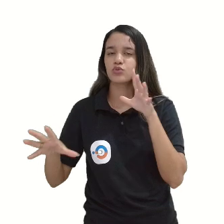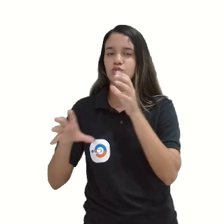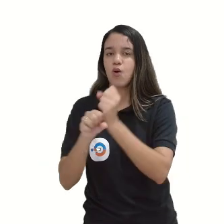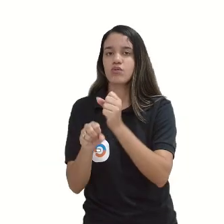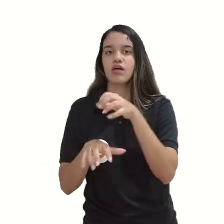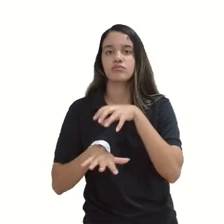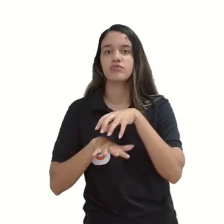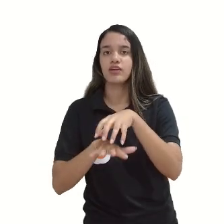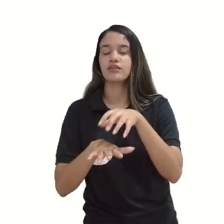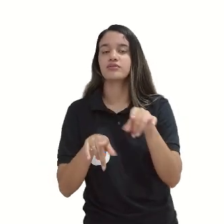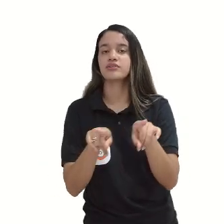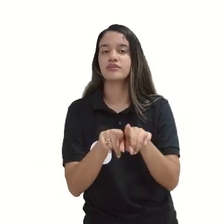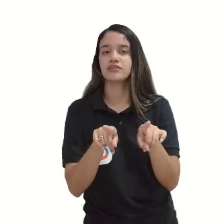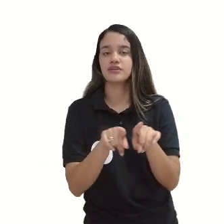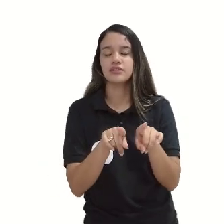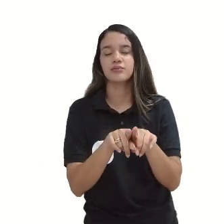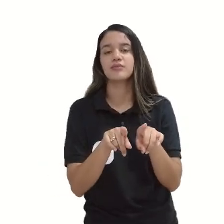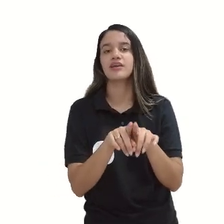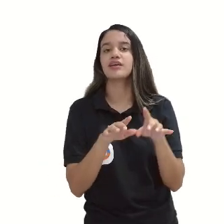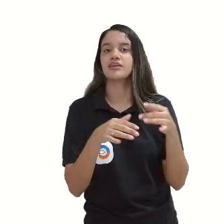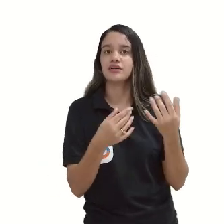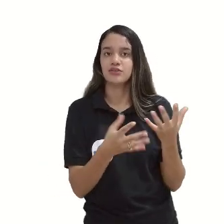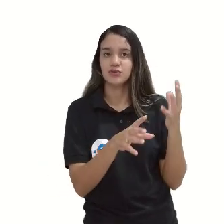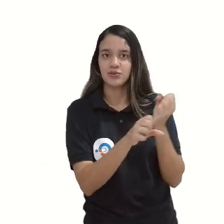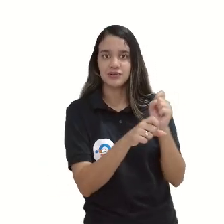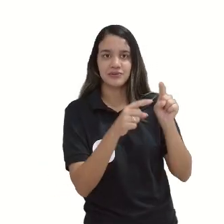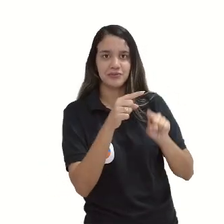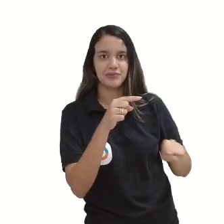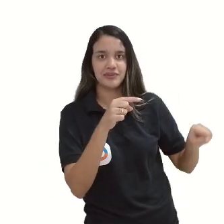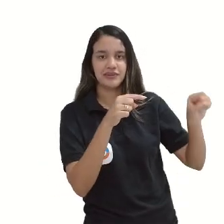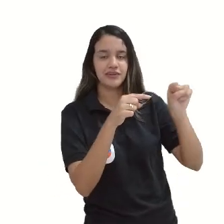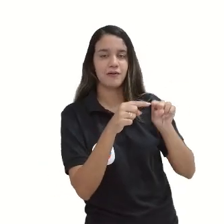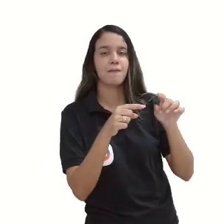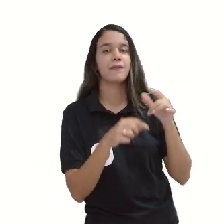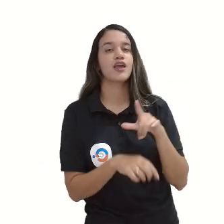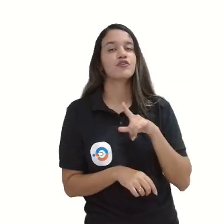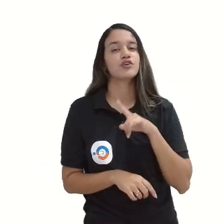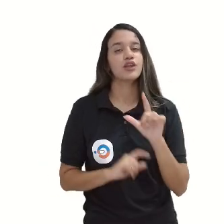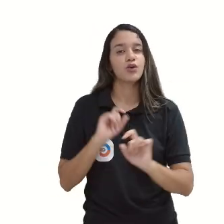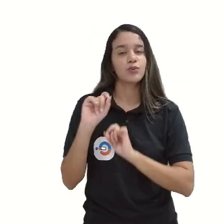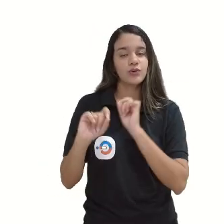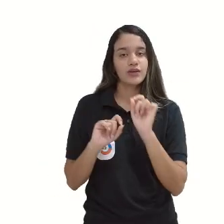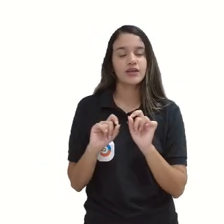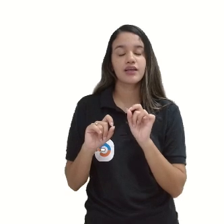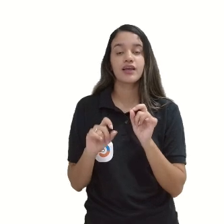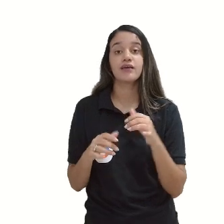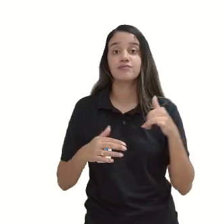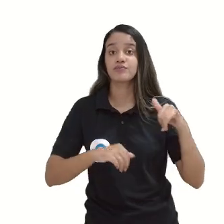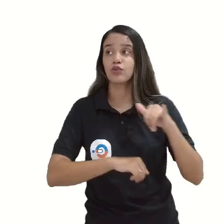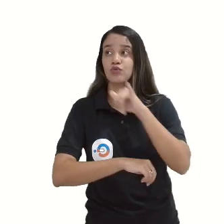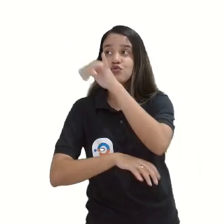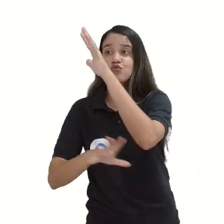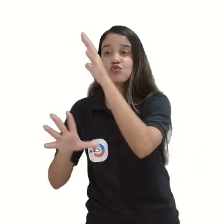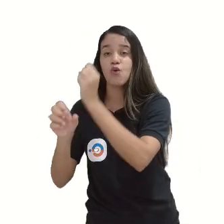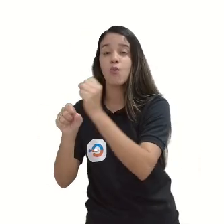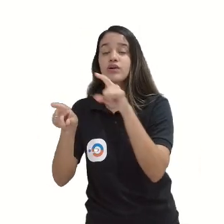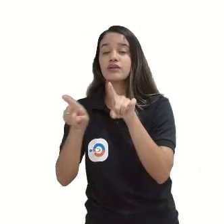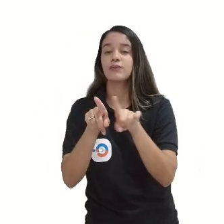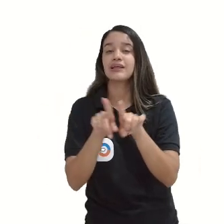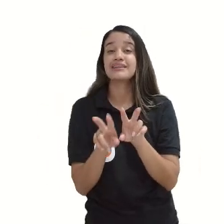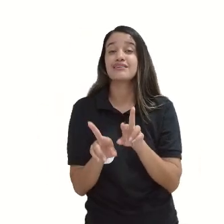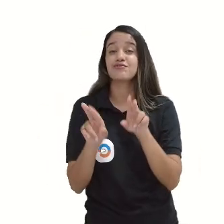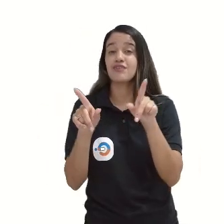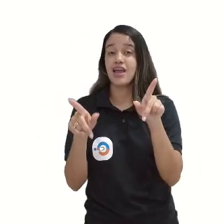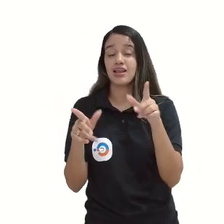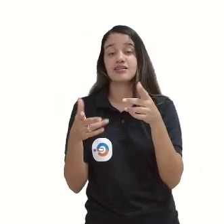de veículos e um total de pneus. Nesse exemplo aí, eu vou ter um total de voos e vou ter a diferença entre